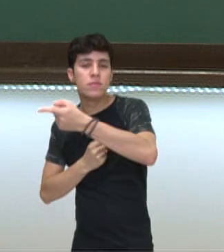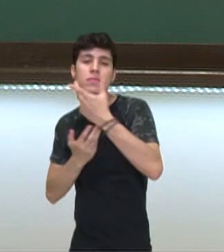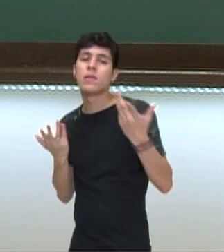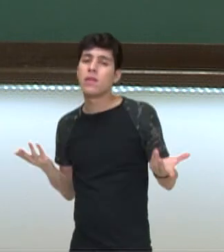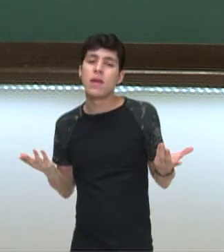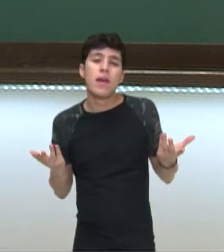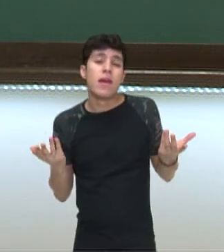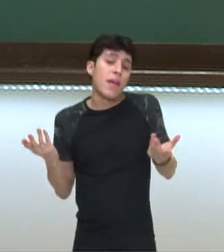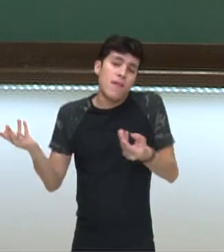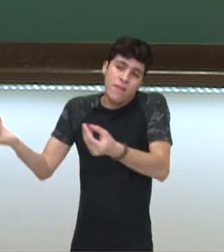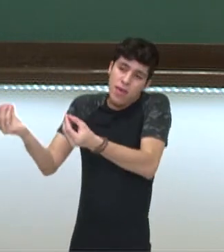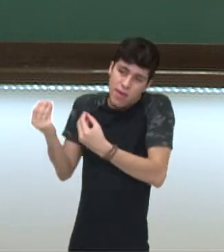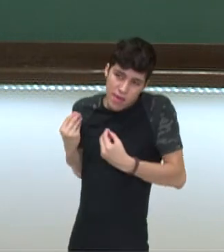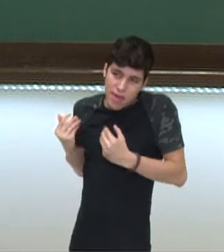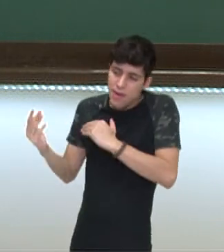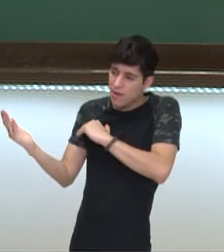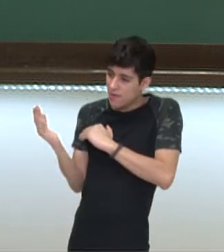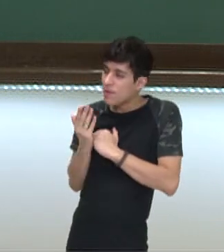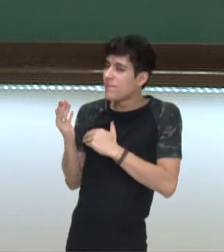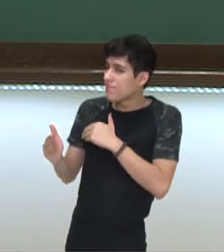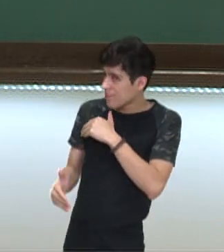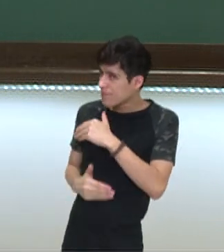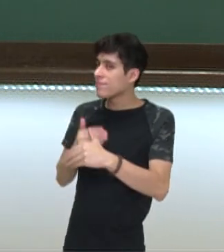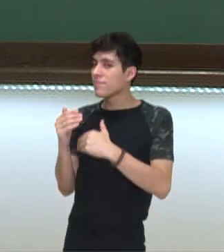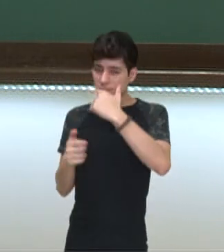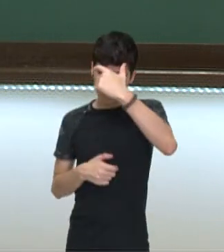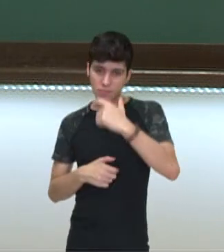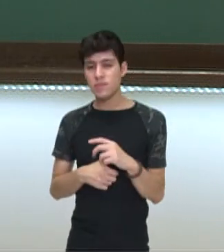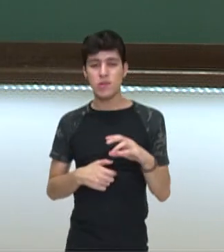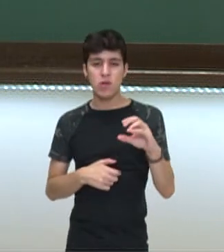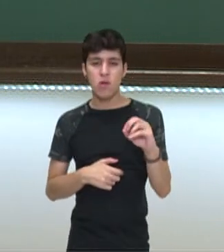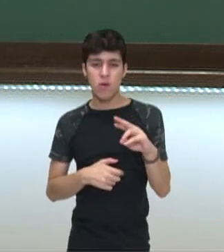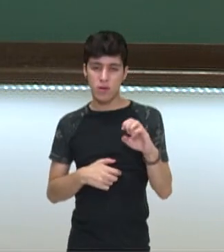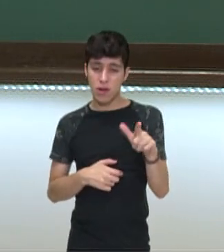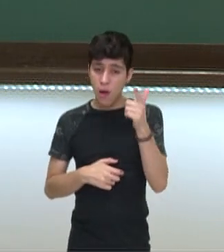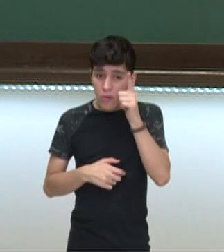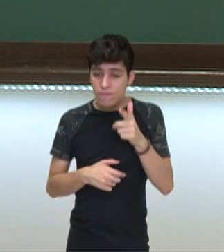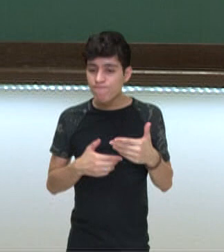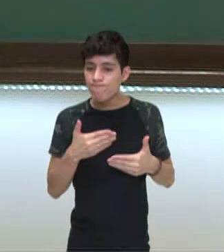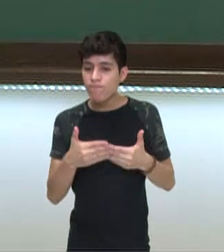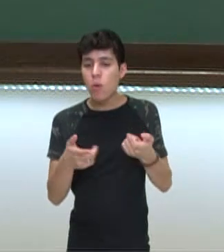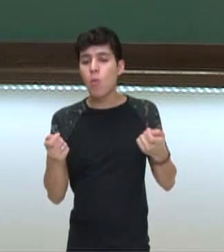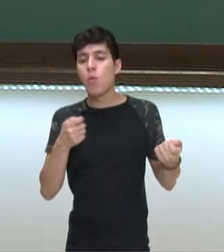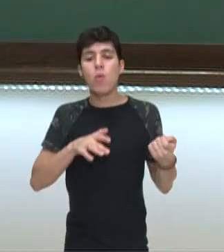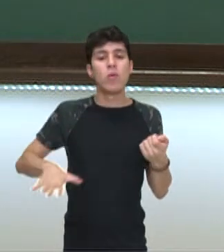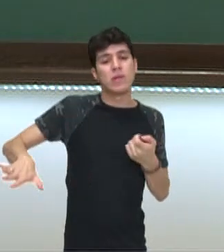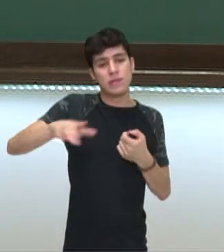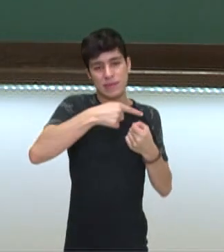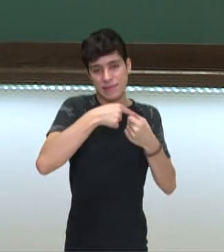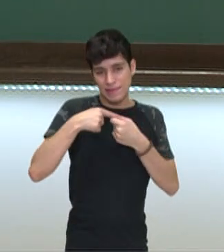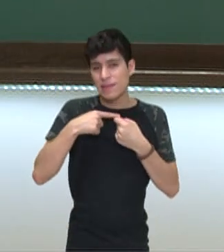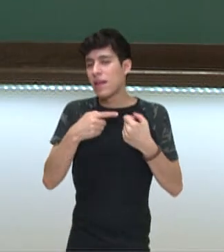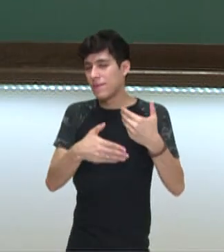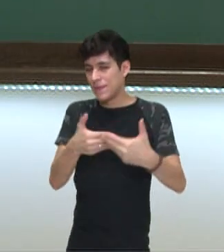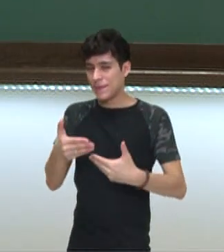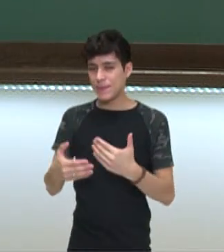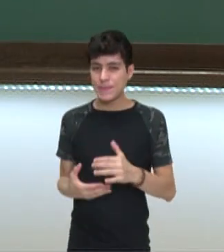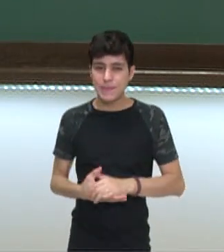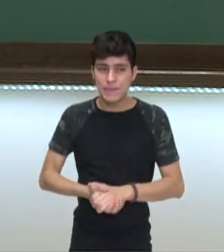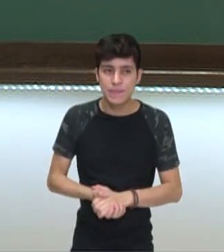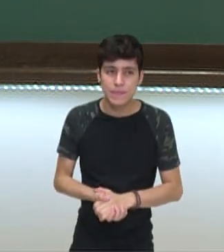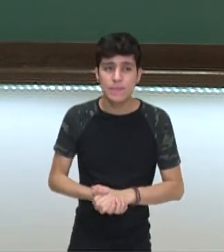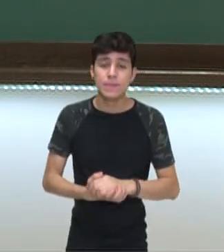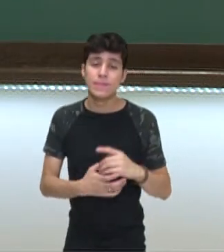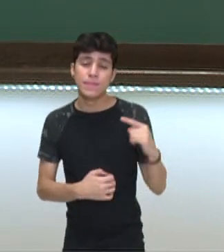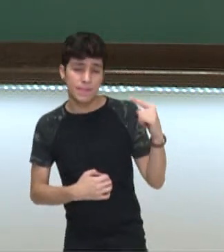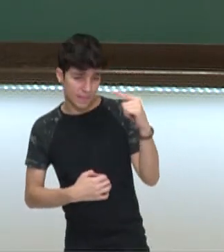vão privilegiar os coronéis, ajudando os coronéis a se manterem no poder. Tá? Então, isso aí vai